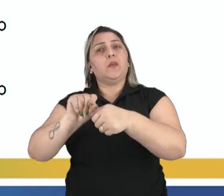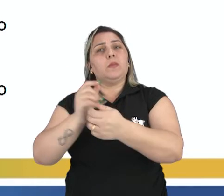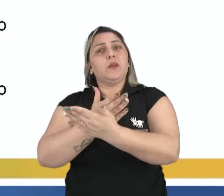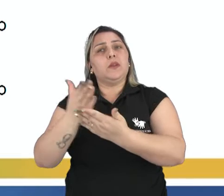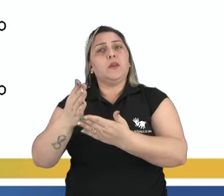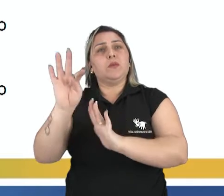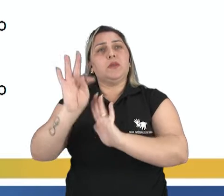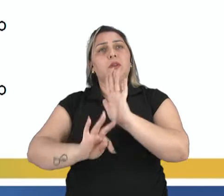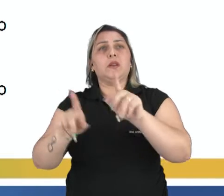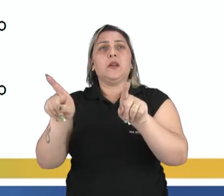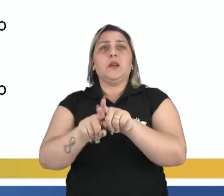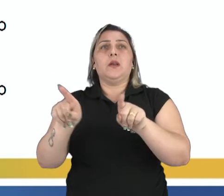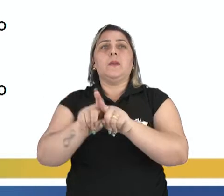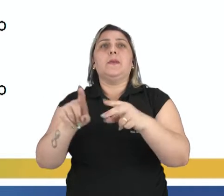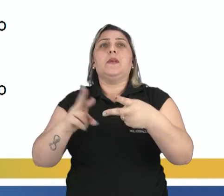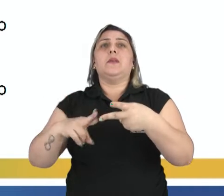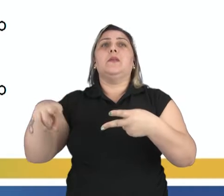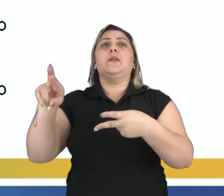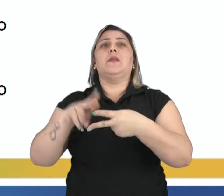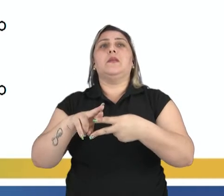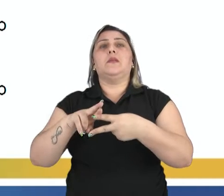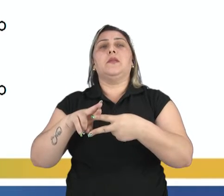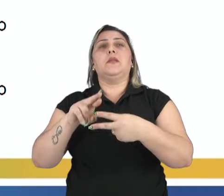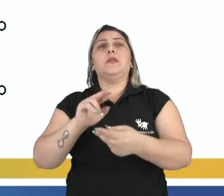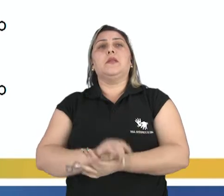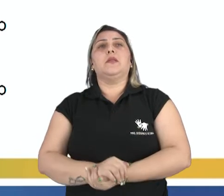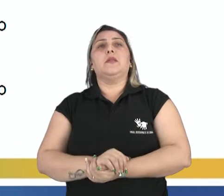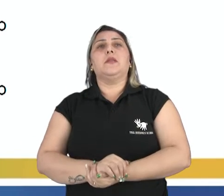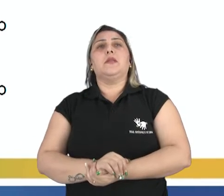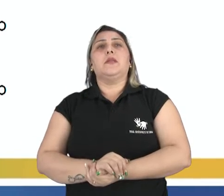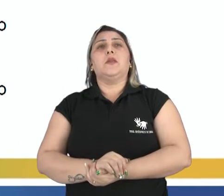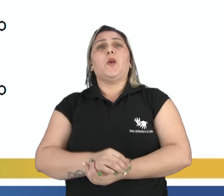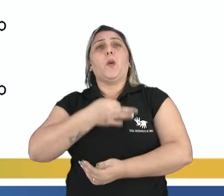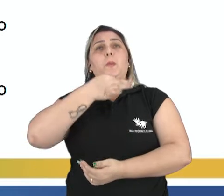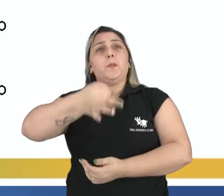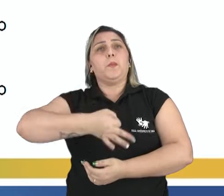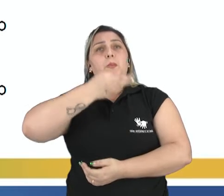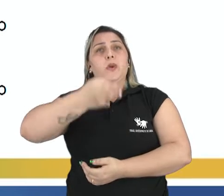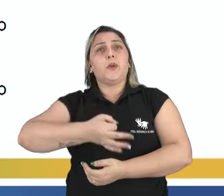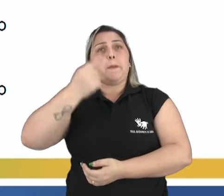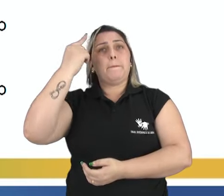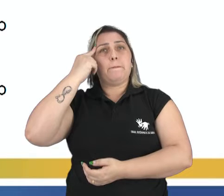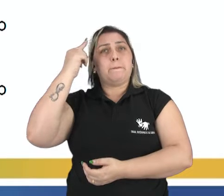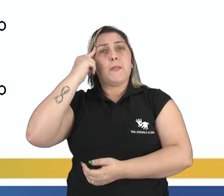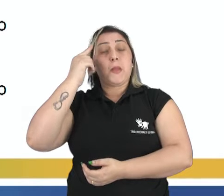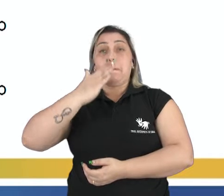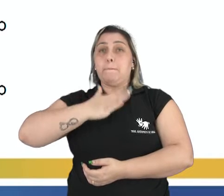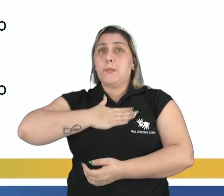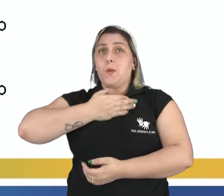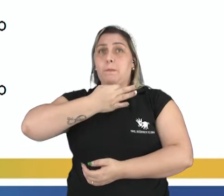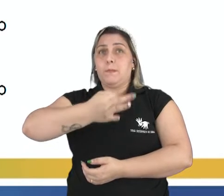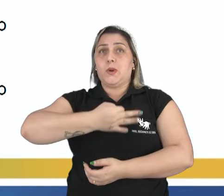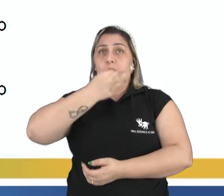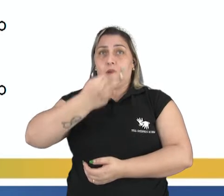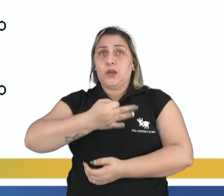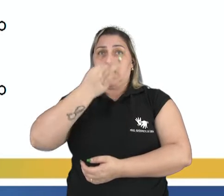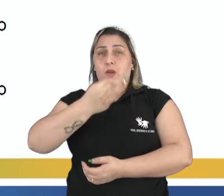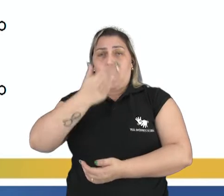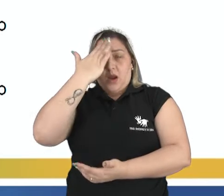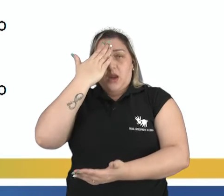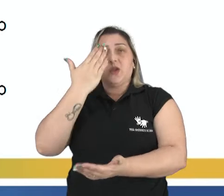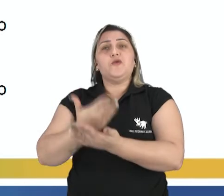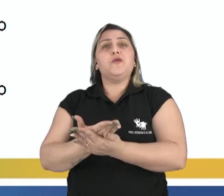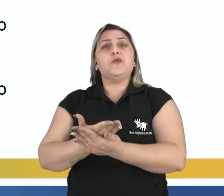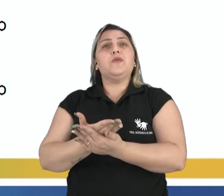Também temos os recursos com expressões de opinião, como penso, na minha opinião, julgo, creio.